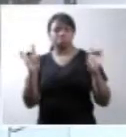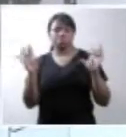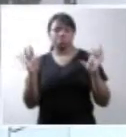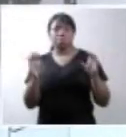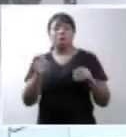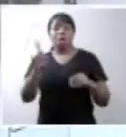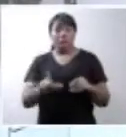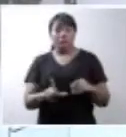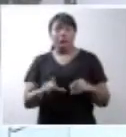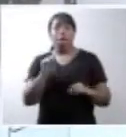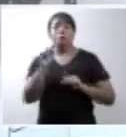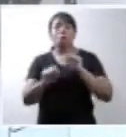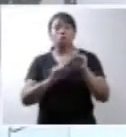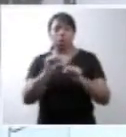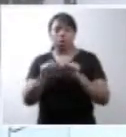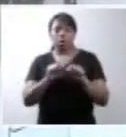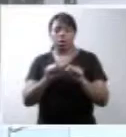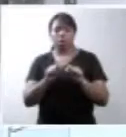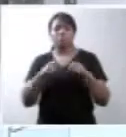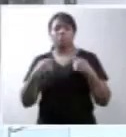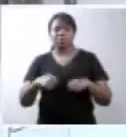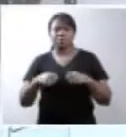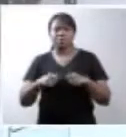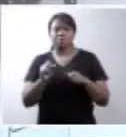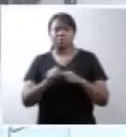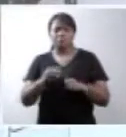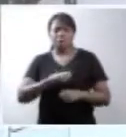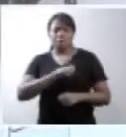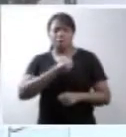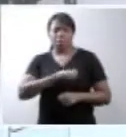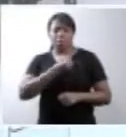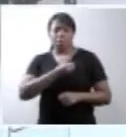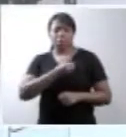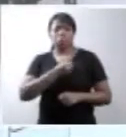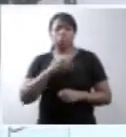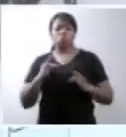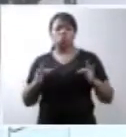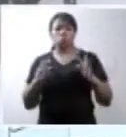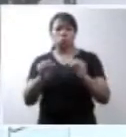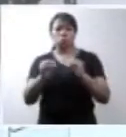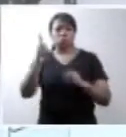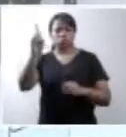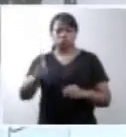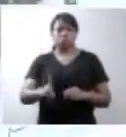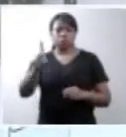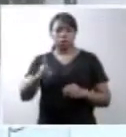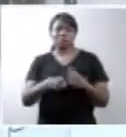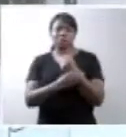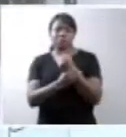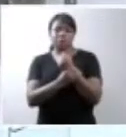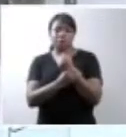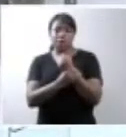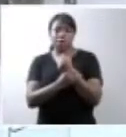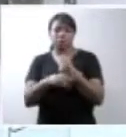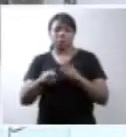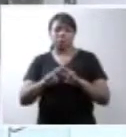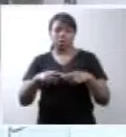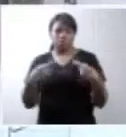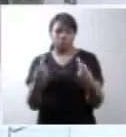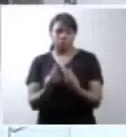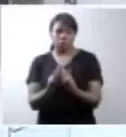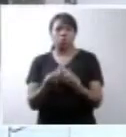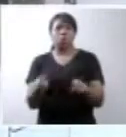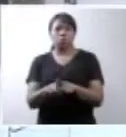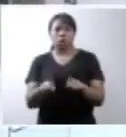é pressuposto para que se façam presentes todos os direitos assegurados naquela convenção e em